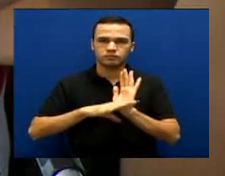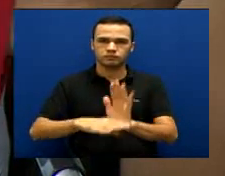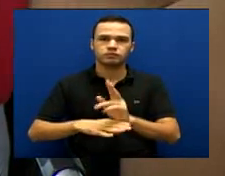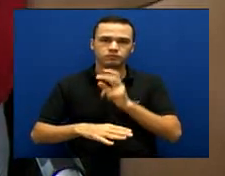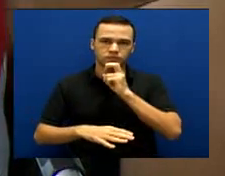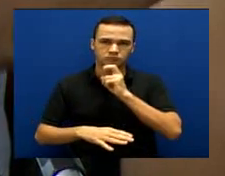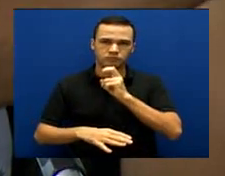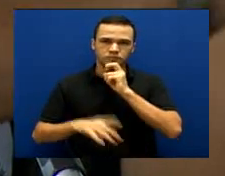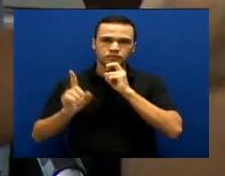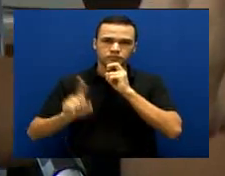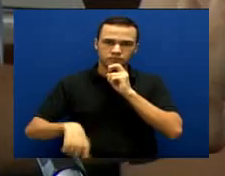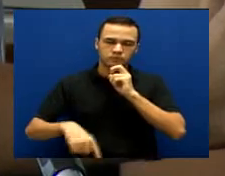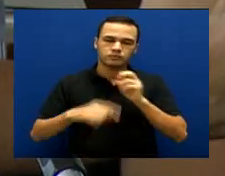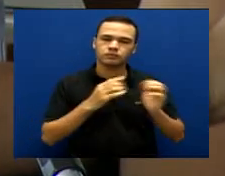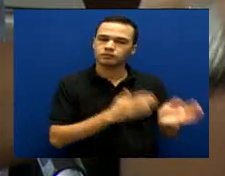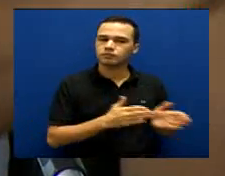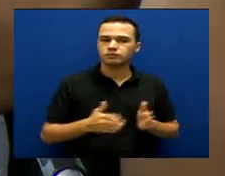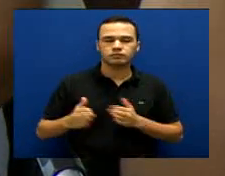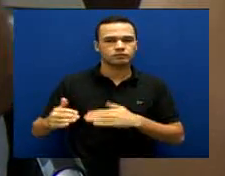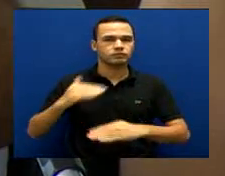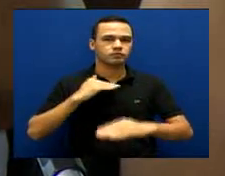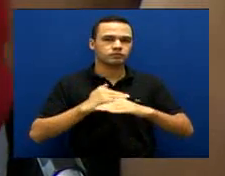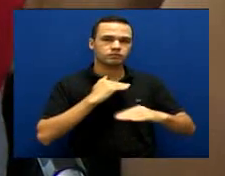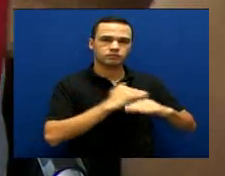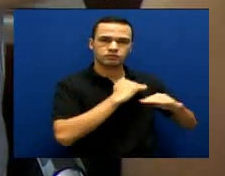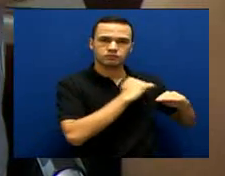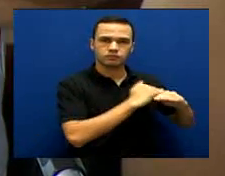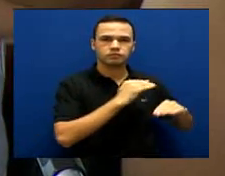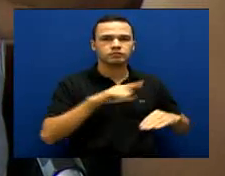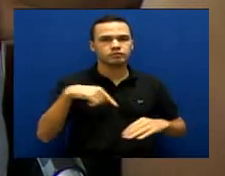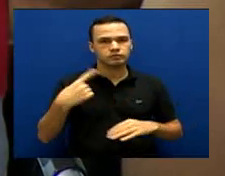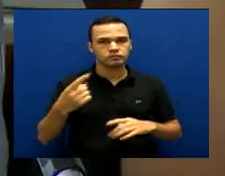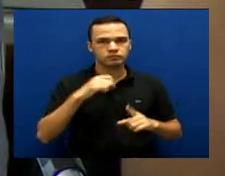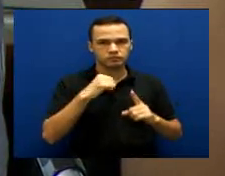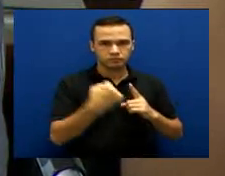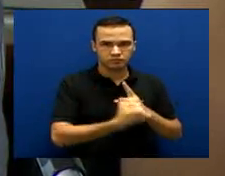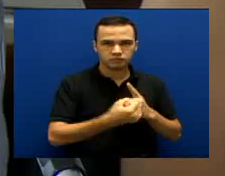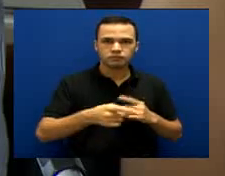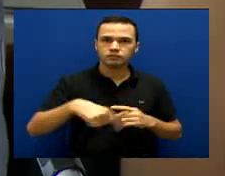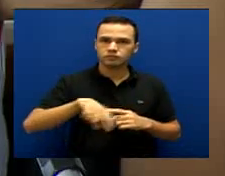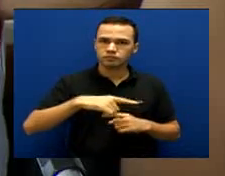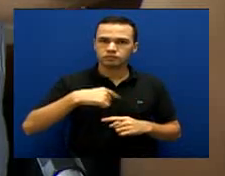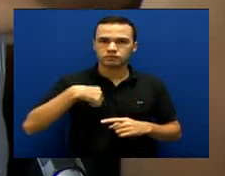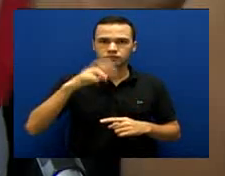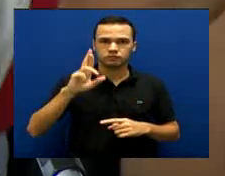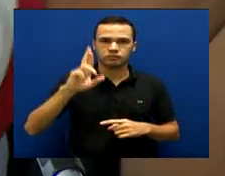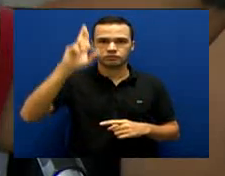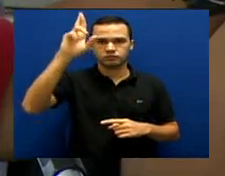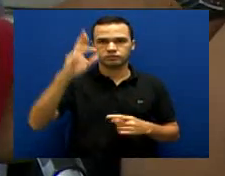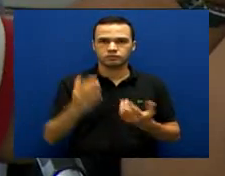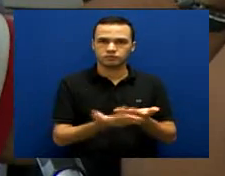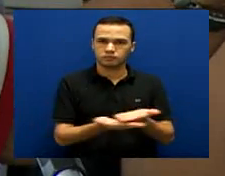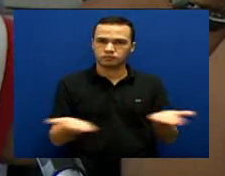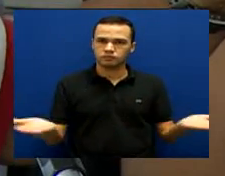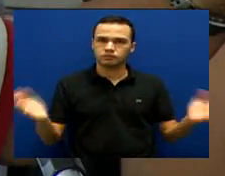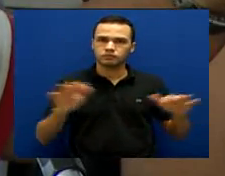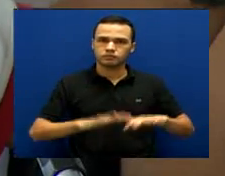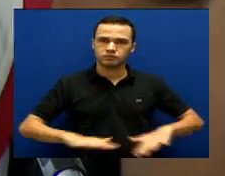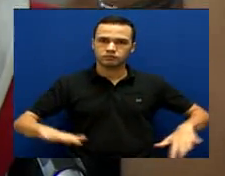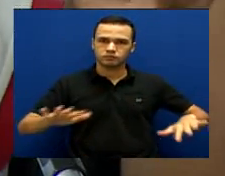estamos aqui em condições de igualdade sem dormir nós aqui da sociedade civil somos os patrões de todos vocês